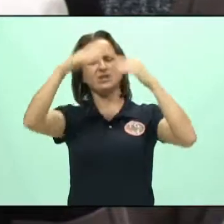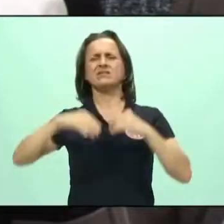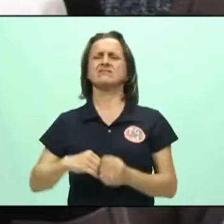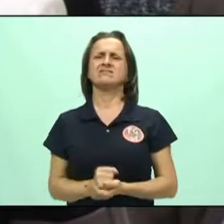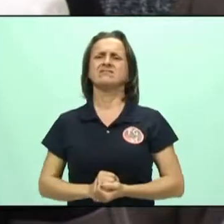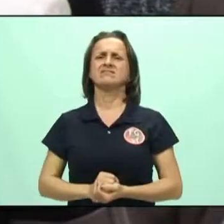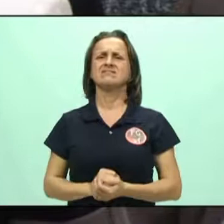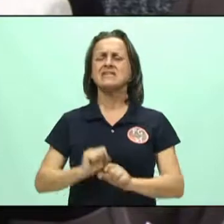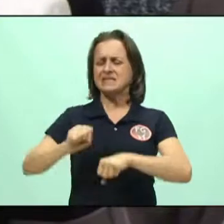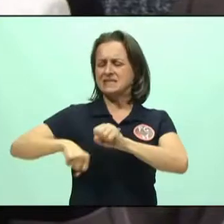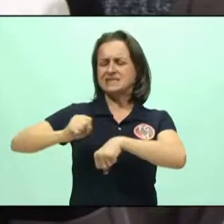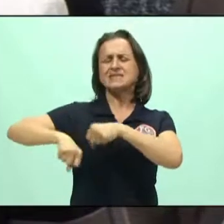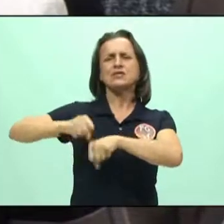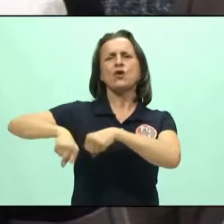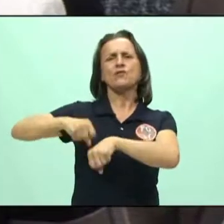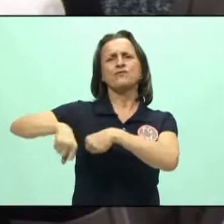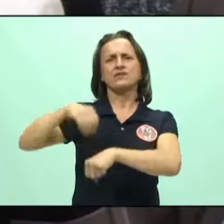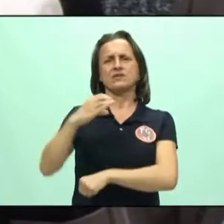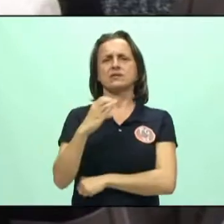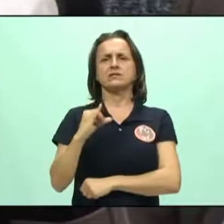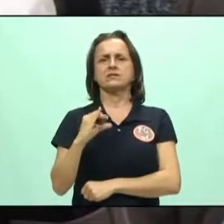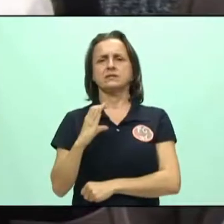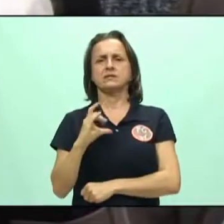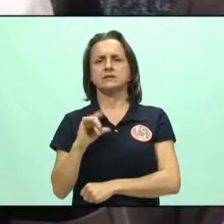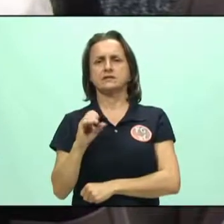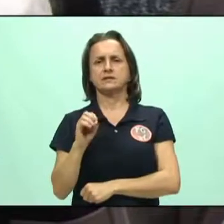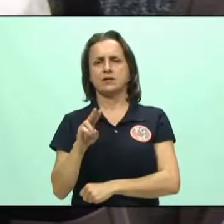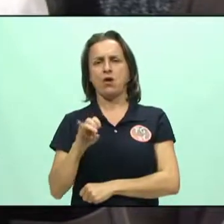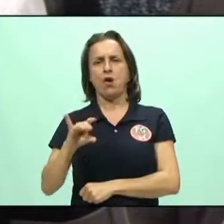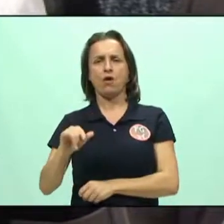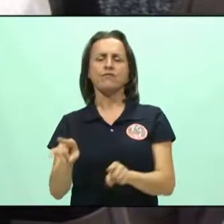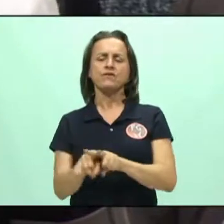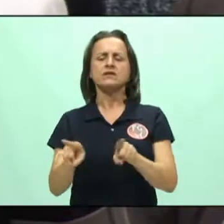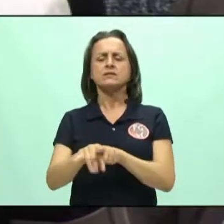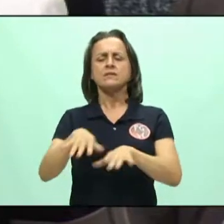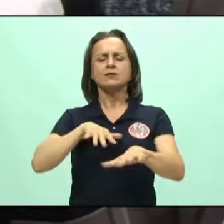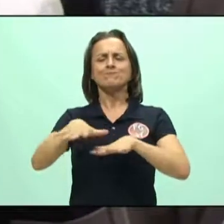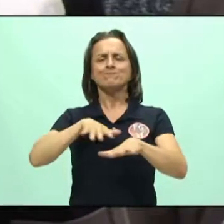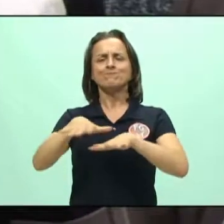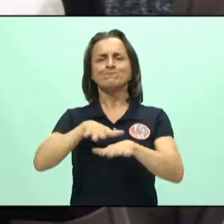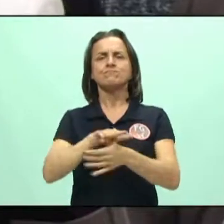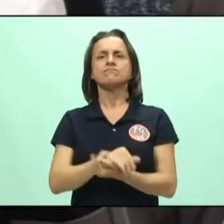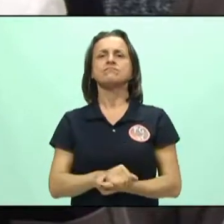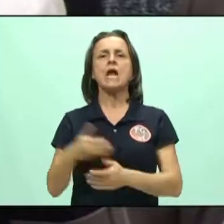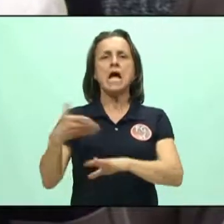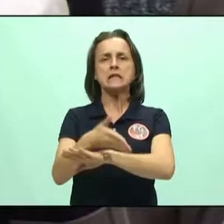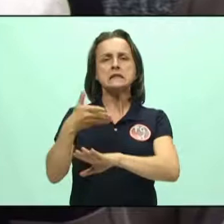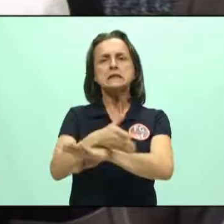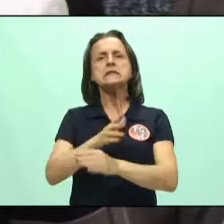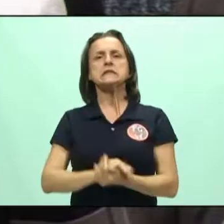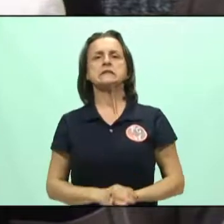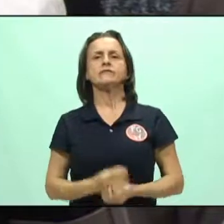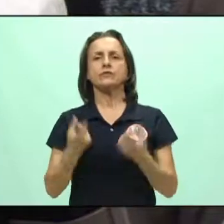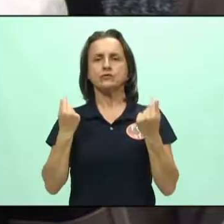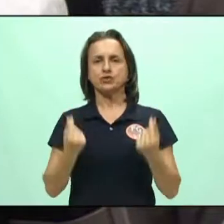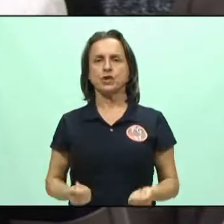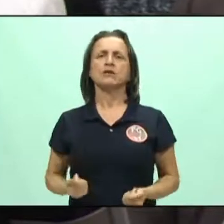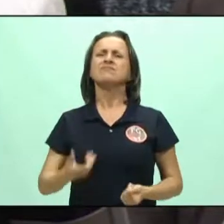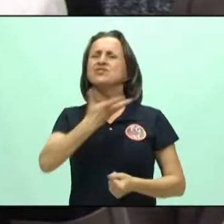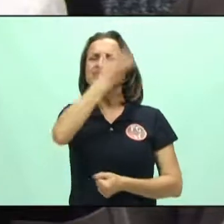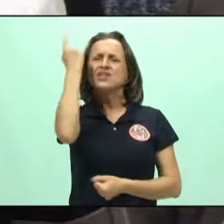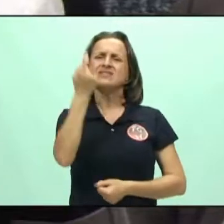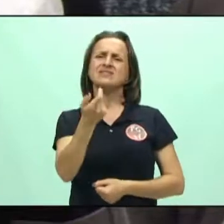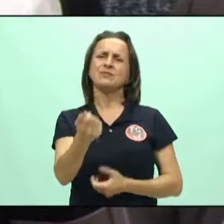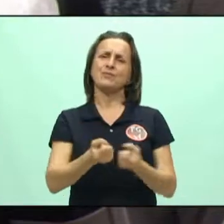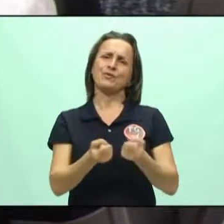para um sistema de transporte coletivo que seja acessível e viável economicamente e nós temos que esquecer o carro é